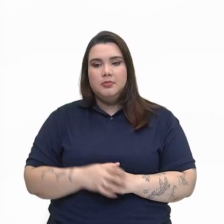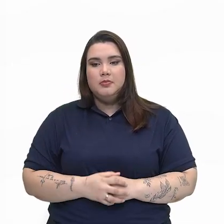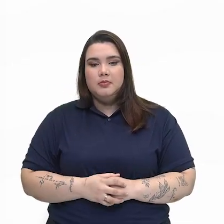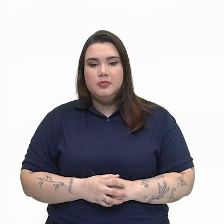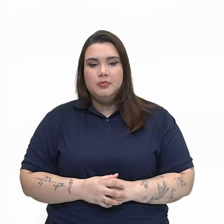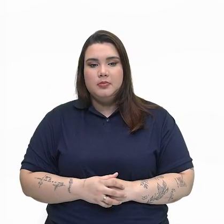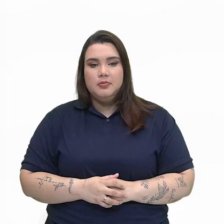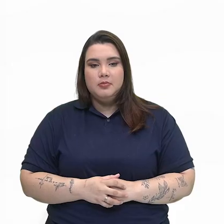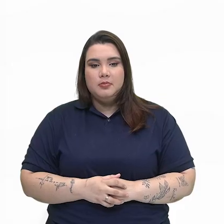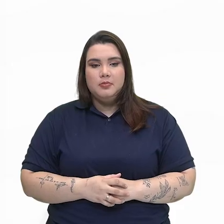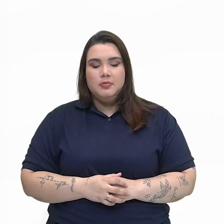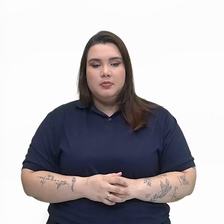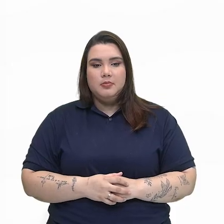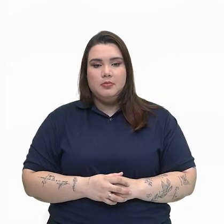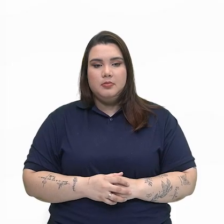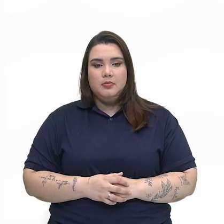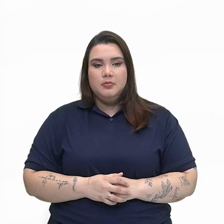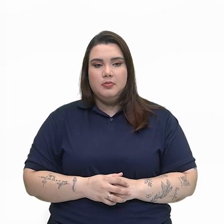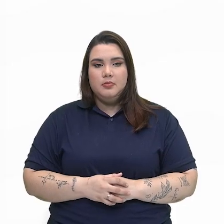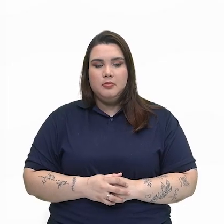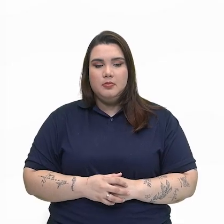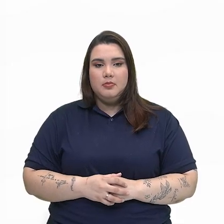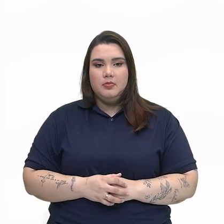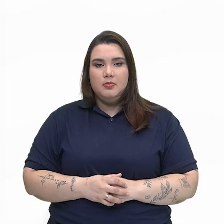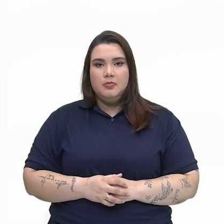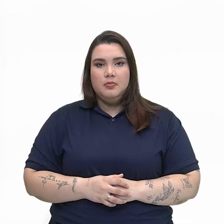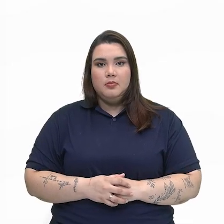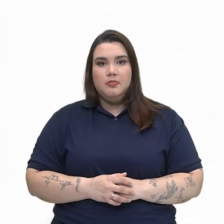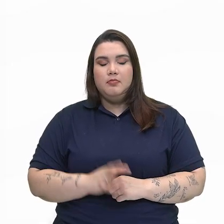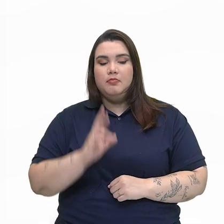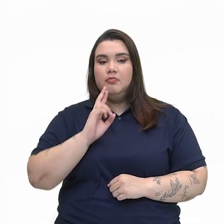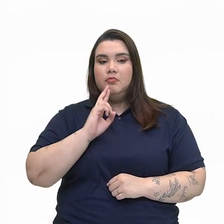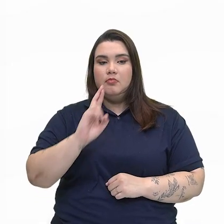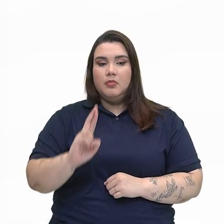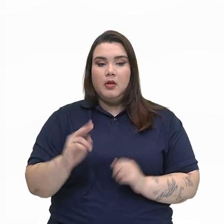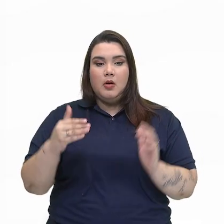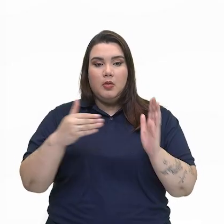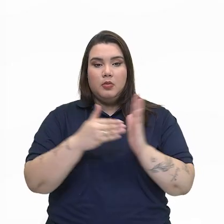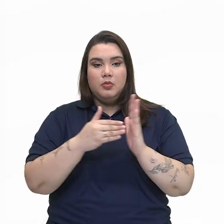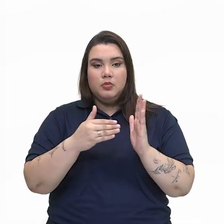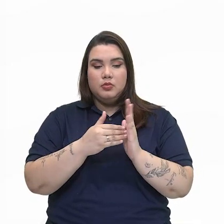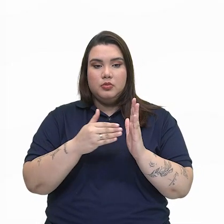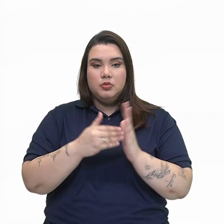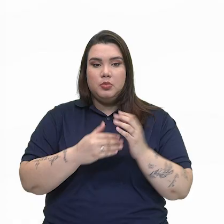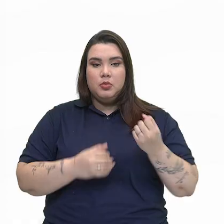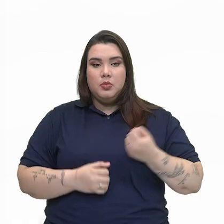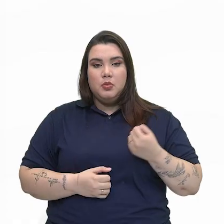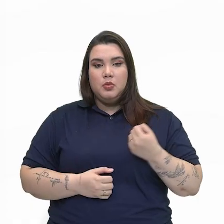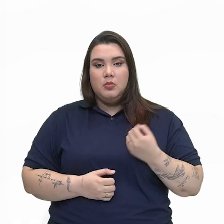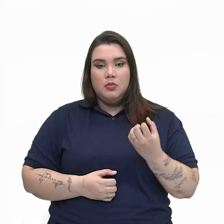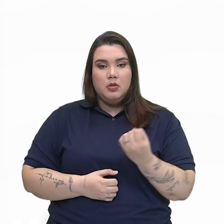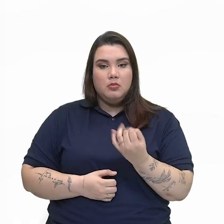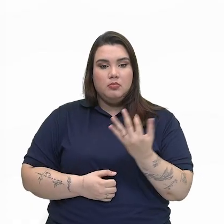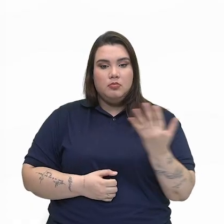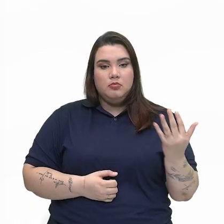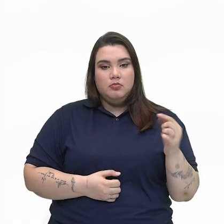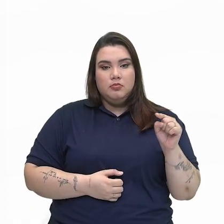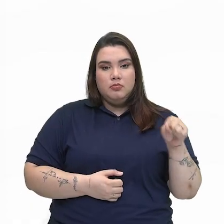1,365. Logo, nós temos a última casa decimal a